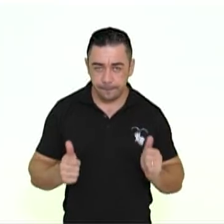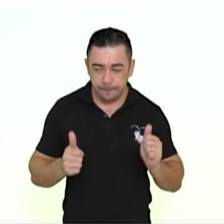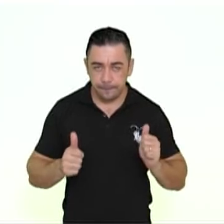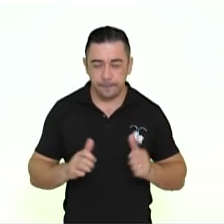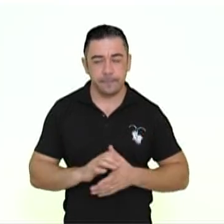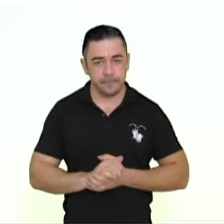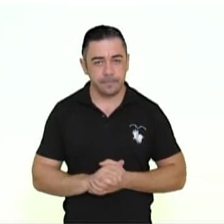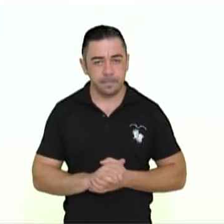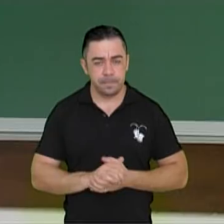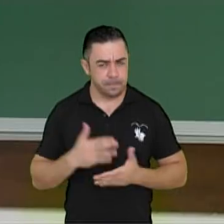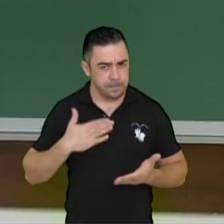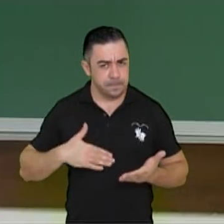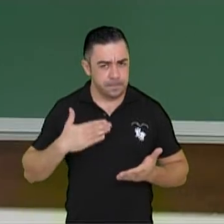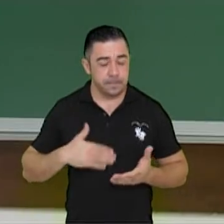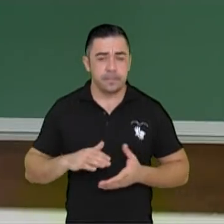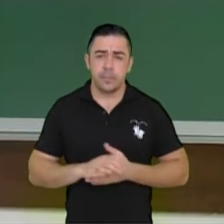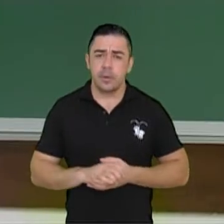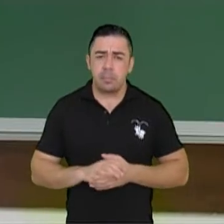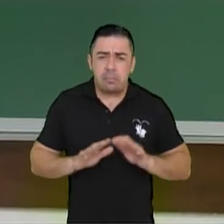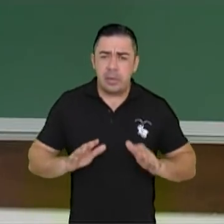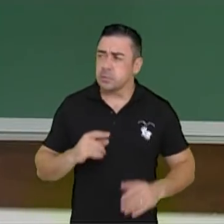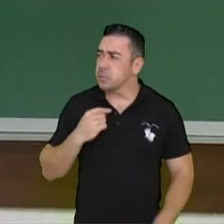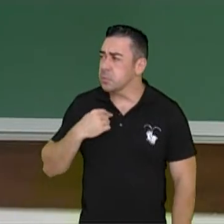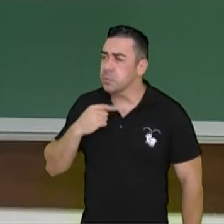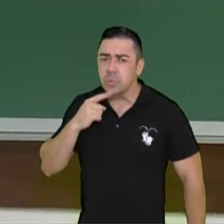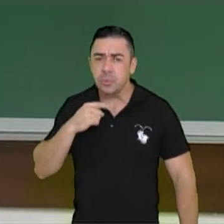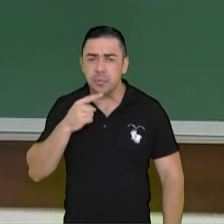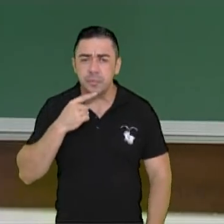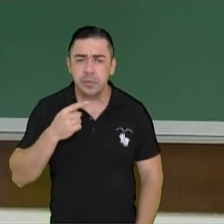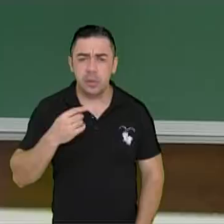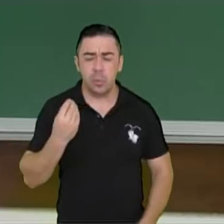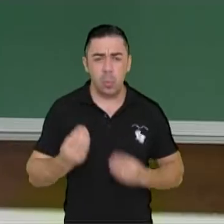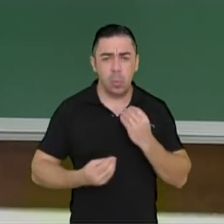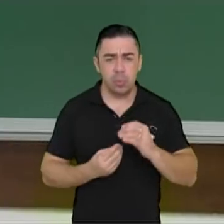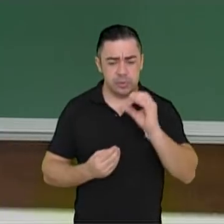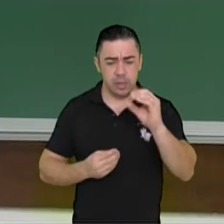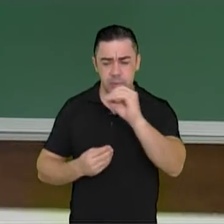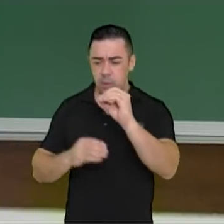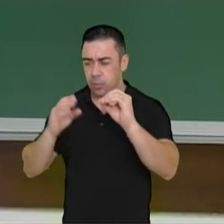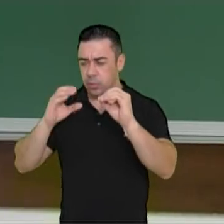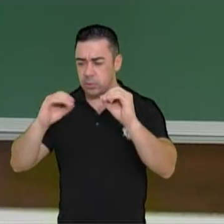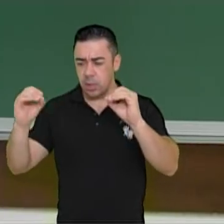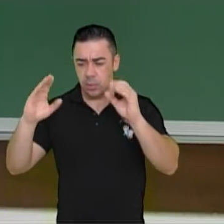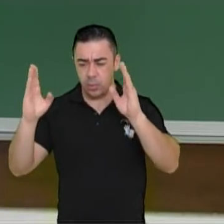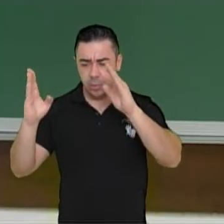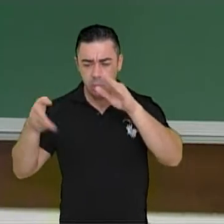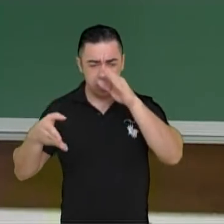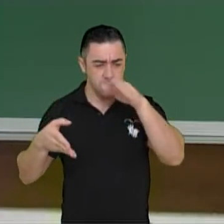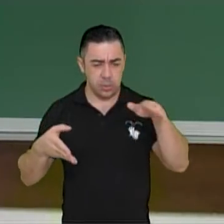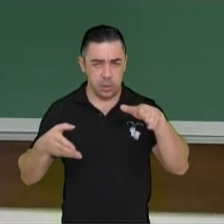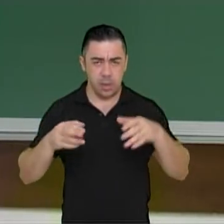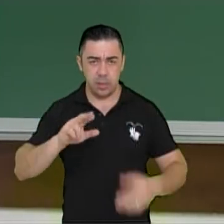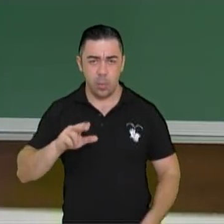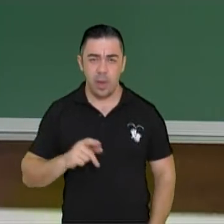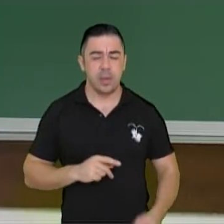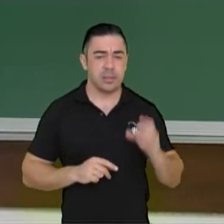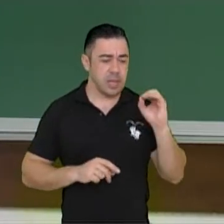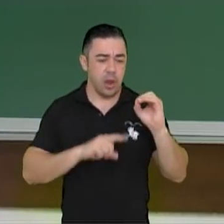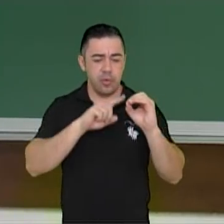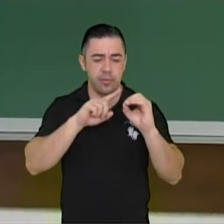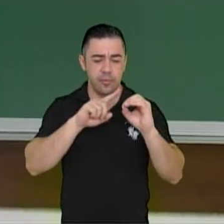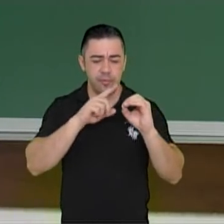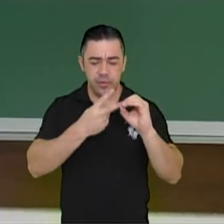25%. Tranquilo? Prof, eu só estou em dúvida em cortar os zeros, é só você pensar. A gente não fala